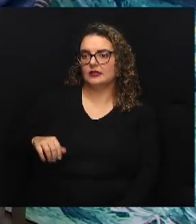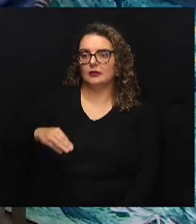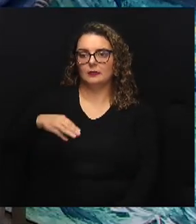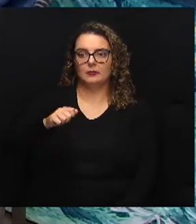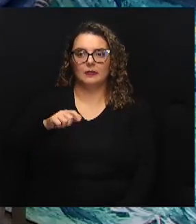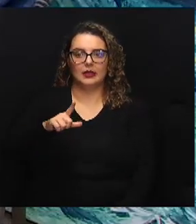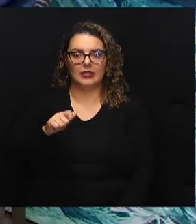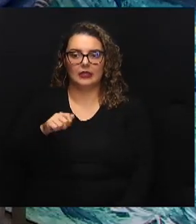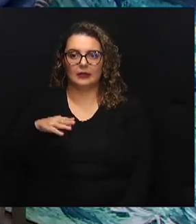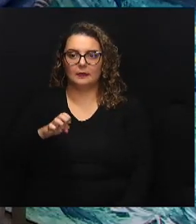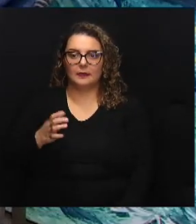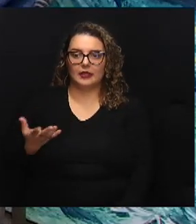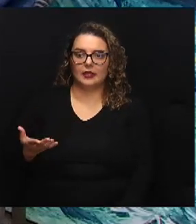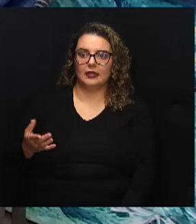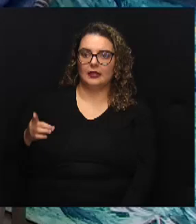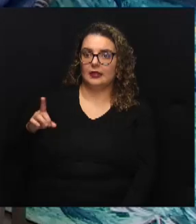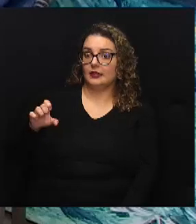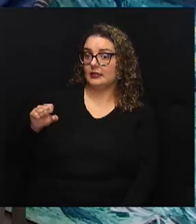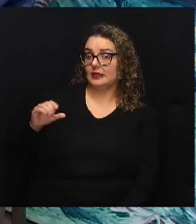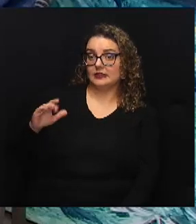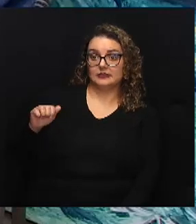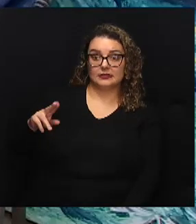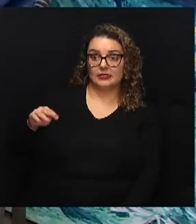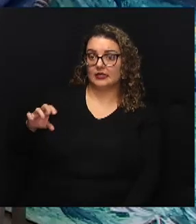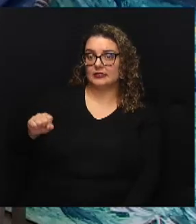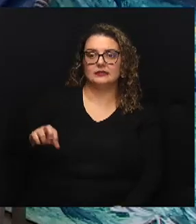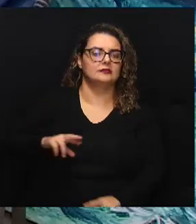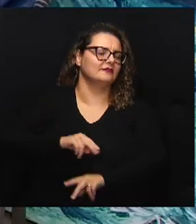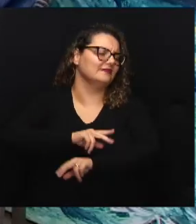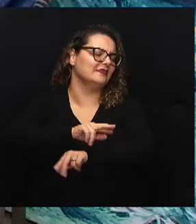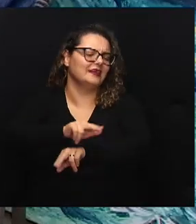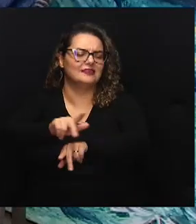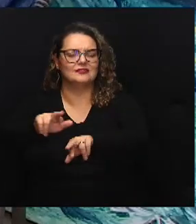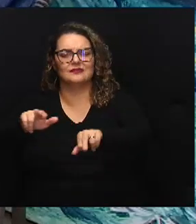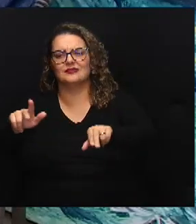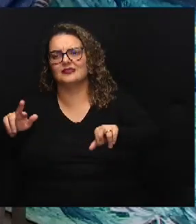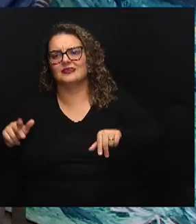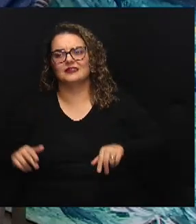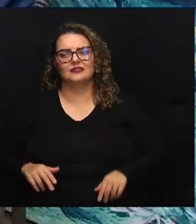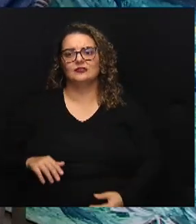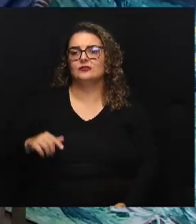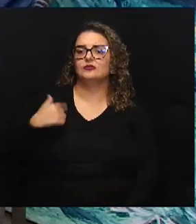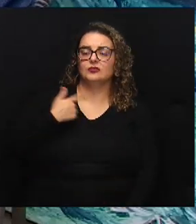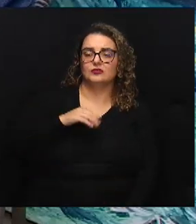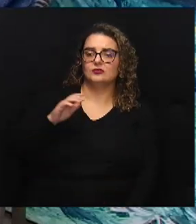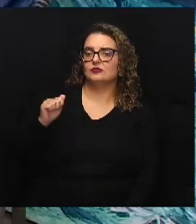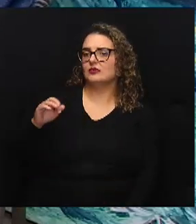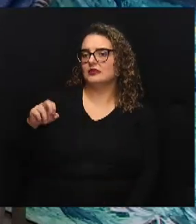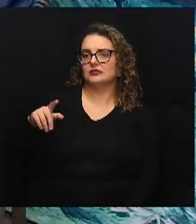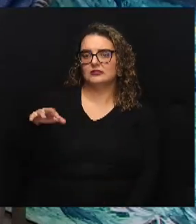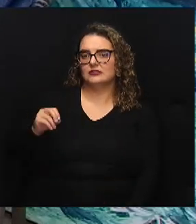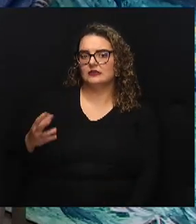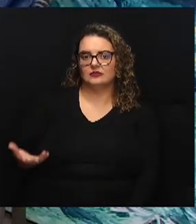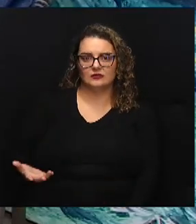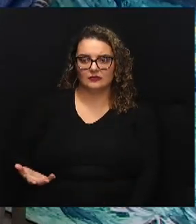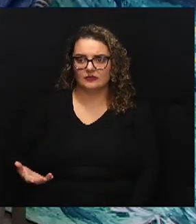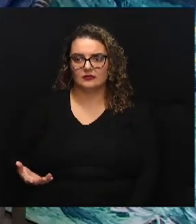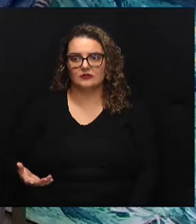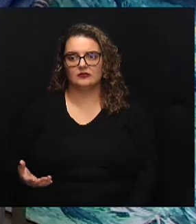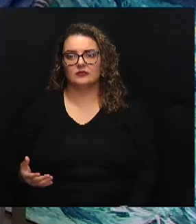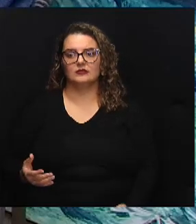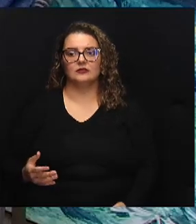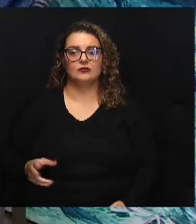Mallarmé, Descartes, muito cedo, muito cedo. Nós desfrutamos de tudo